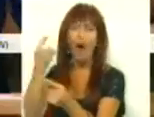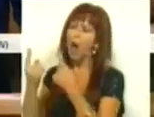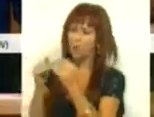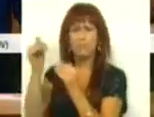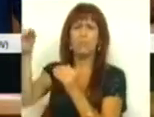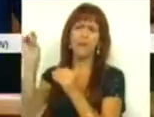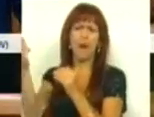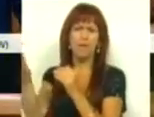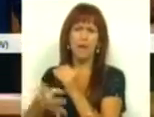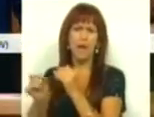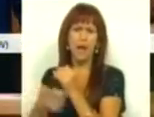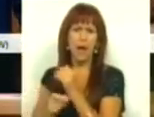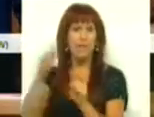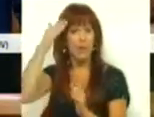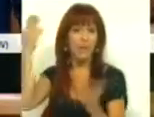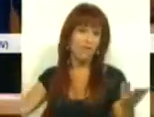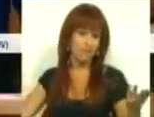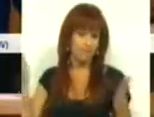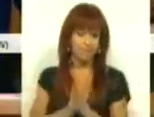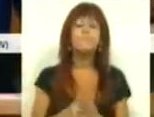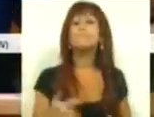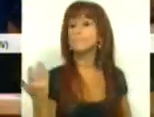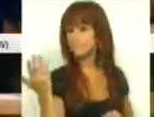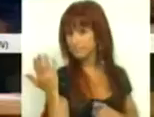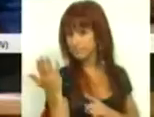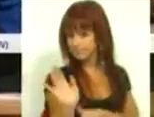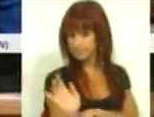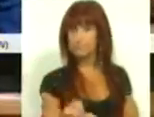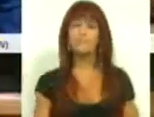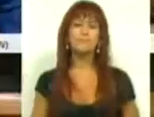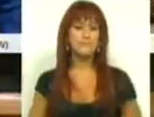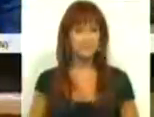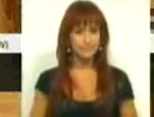algumas mesmo mais rapidamente do que o previsto. É o caso